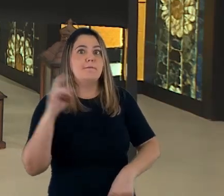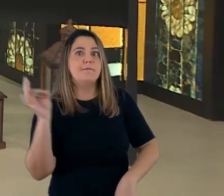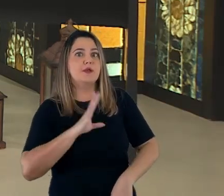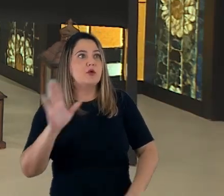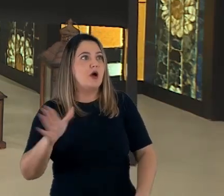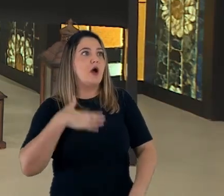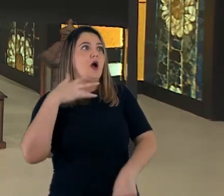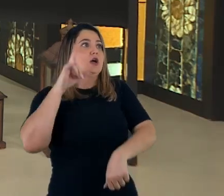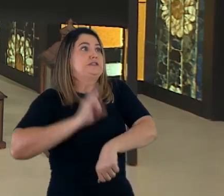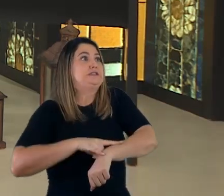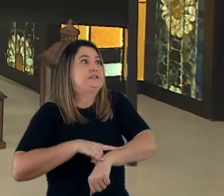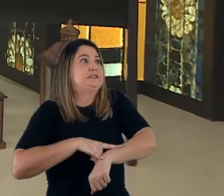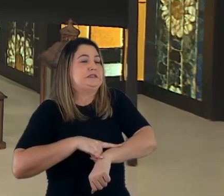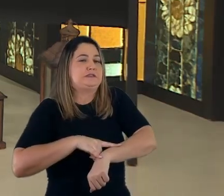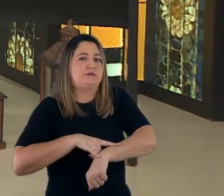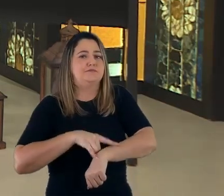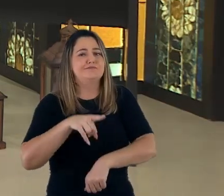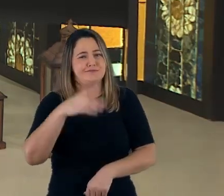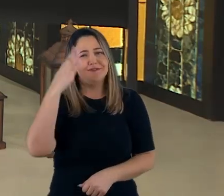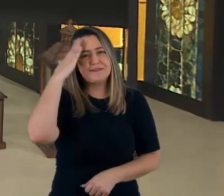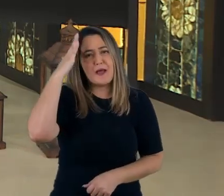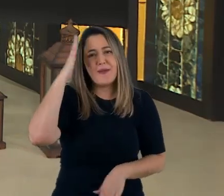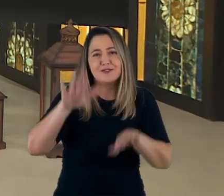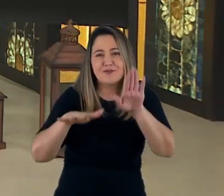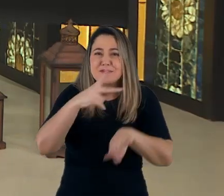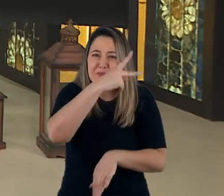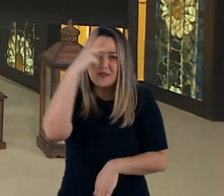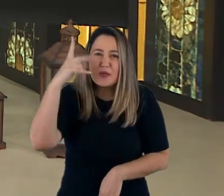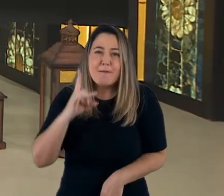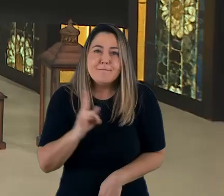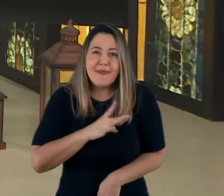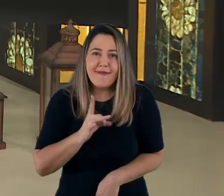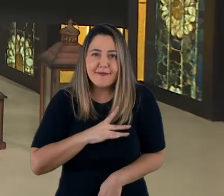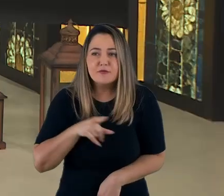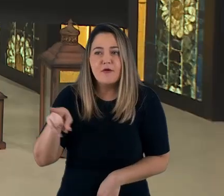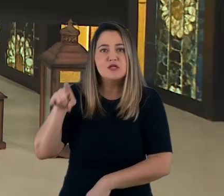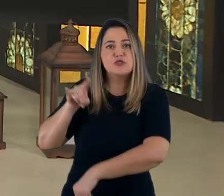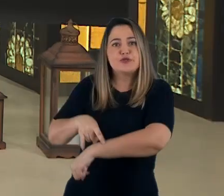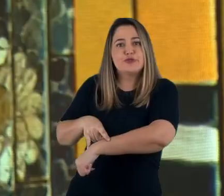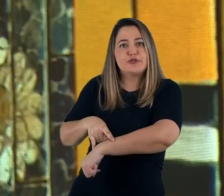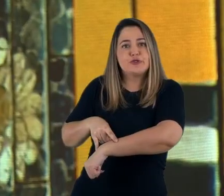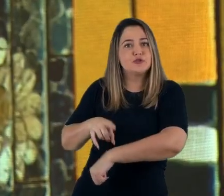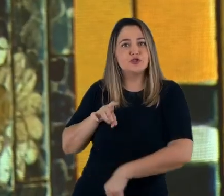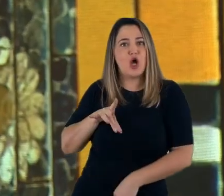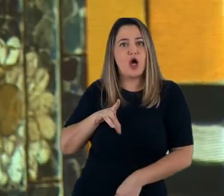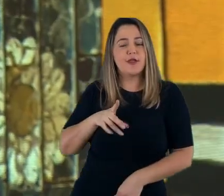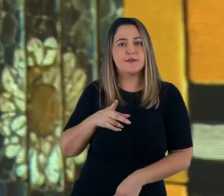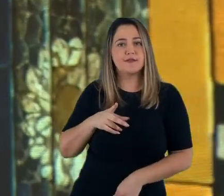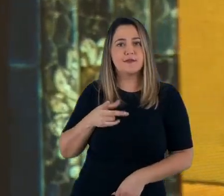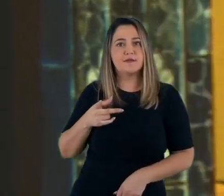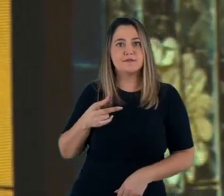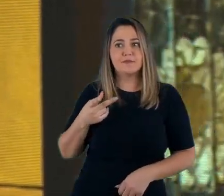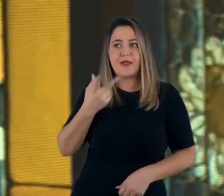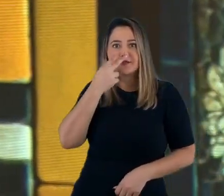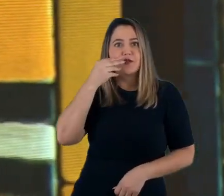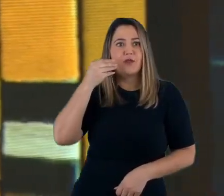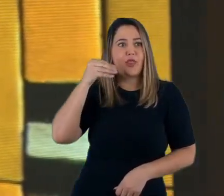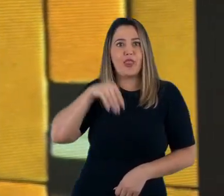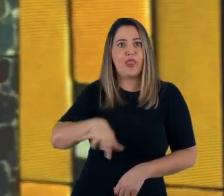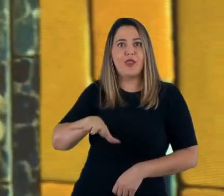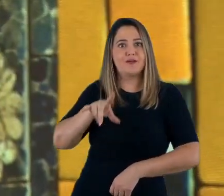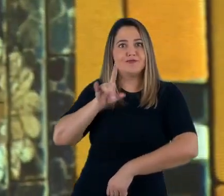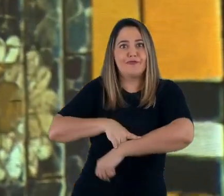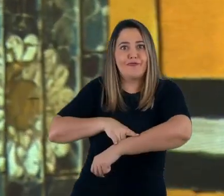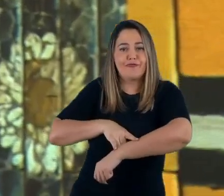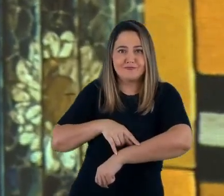é algo difícil de imaginar perante aquela cena do julgamento divino. Agora, seja como for,